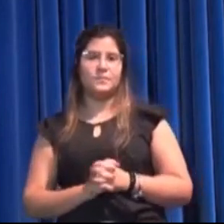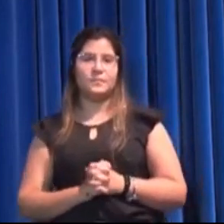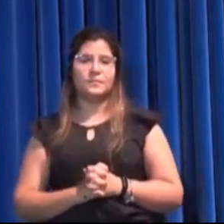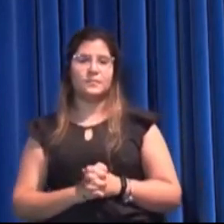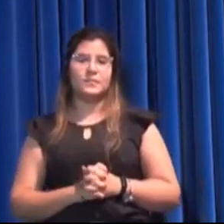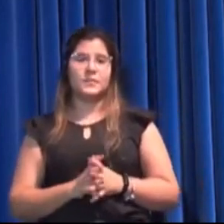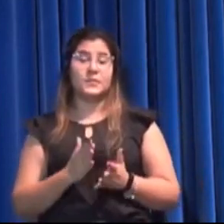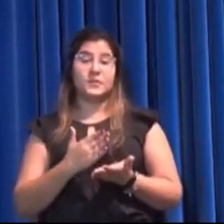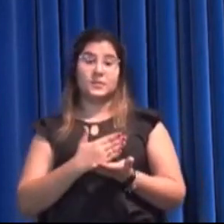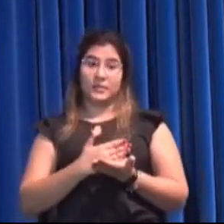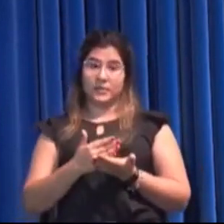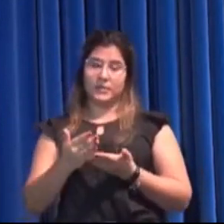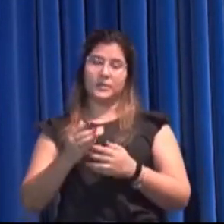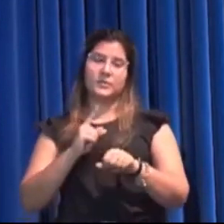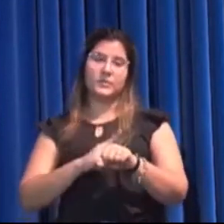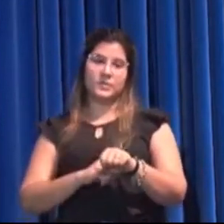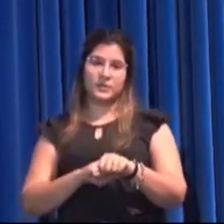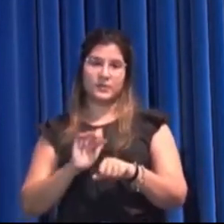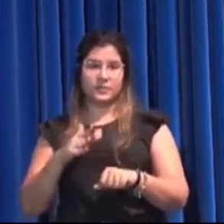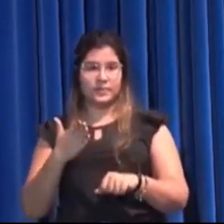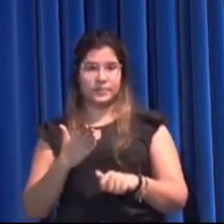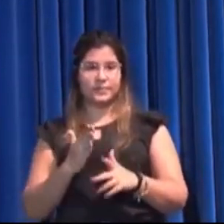A partir daquele momento, então,